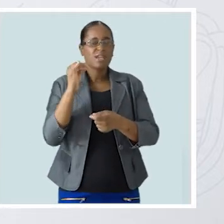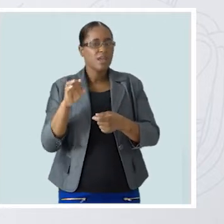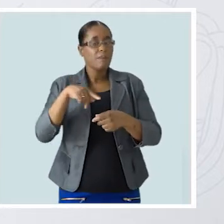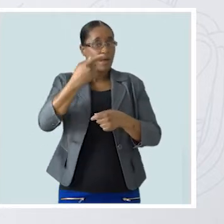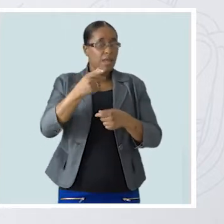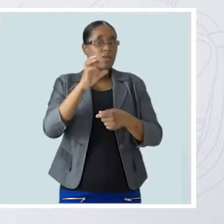o grau